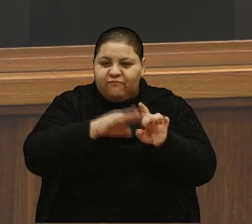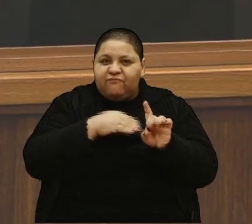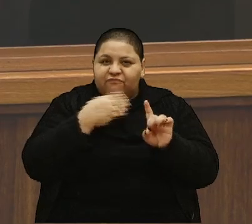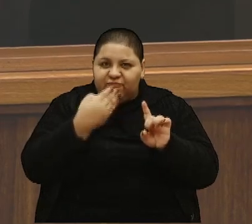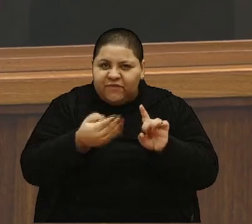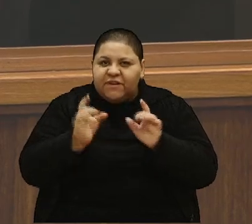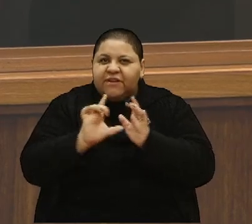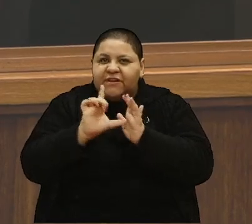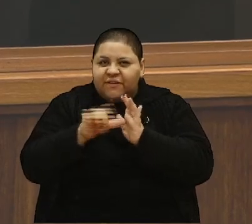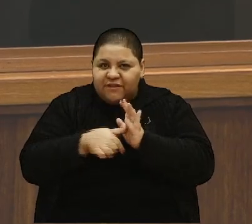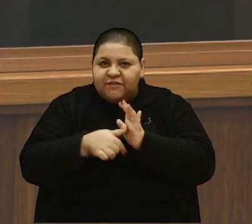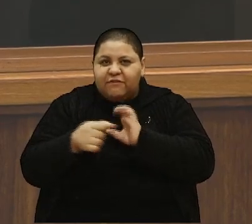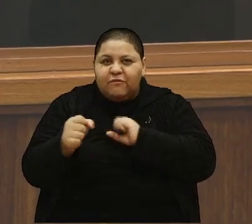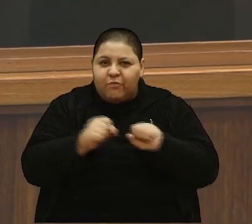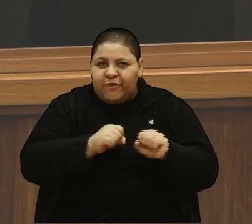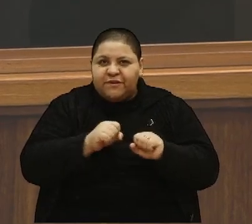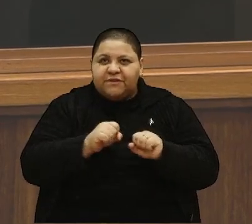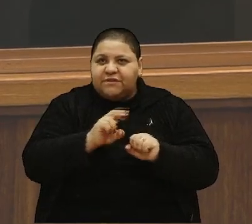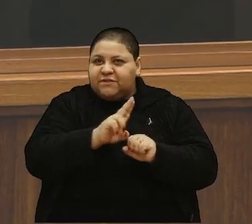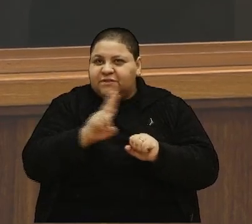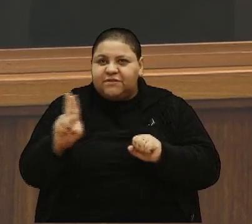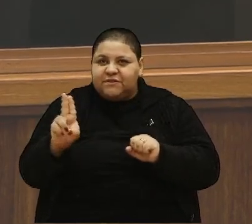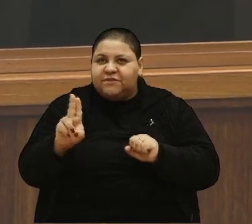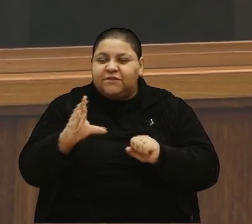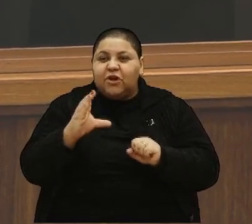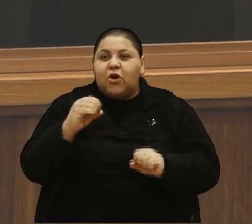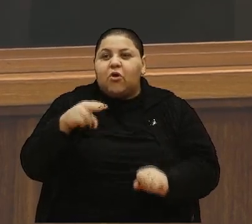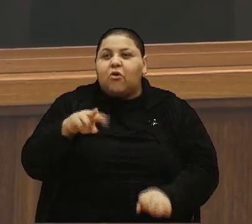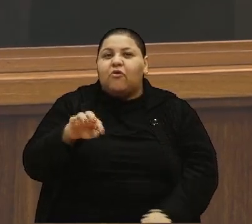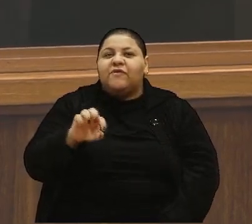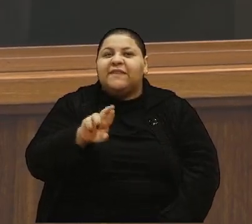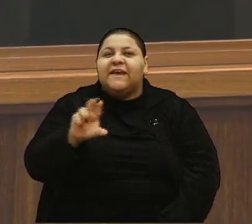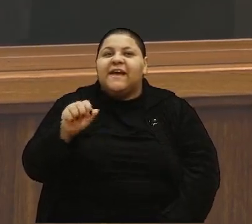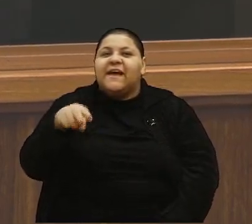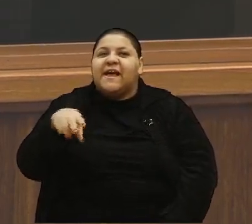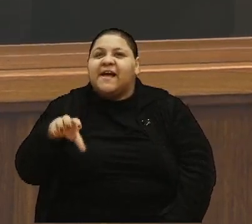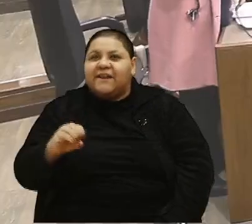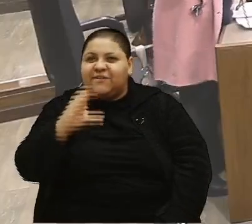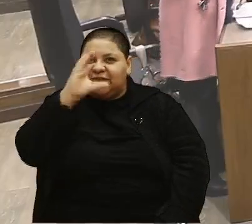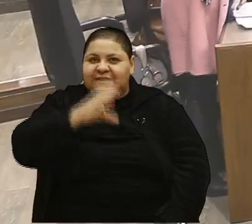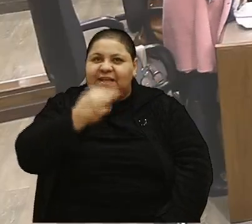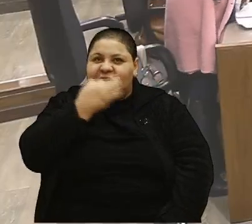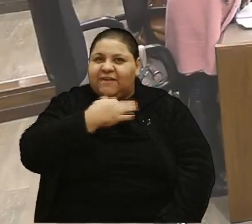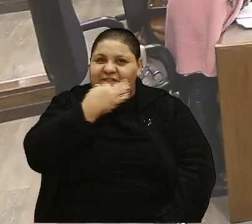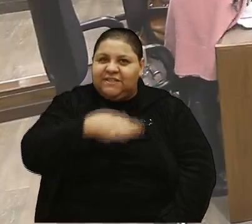que daqui a pouco a gente já pode chamar de conterrâneo, né, cidadão caxiense. Obrigada.